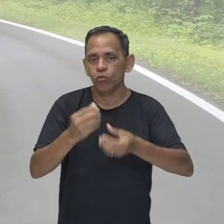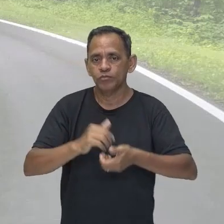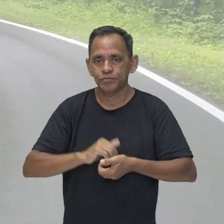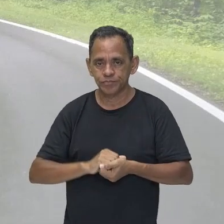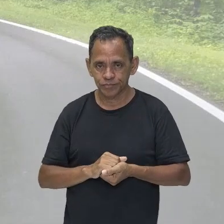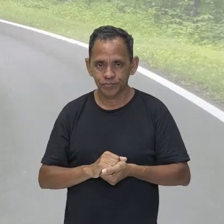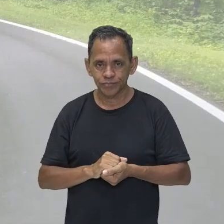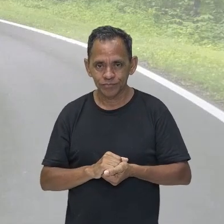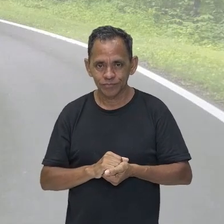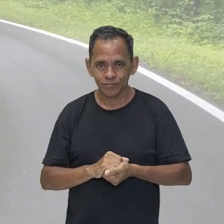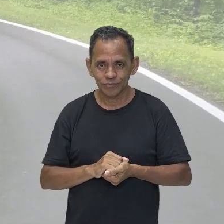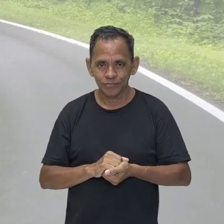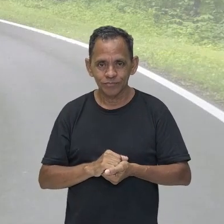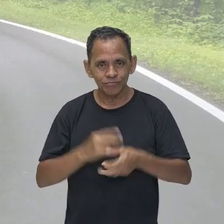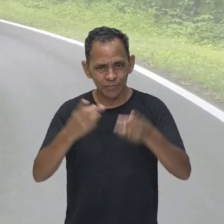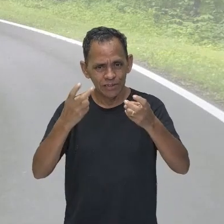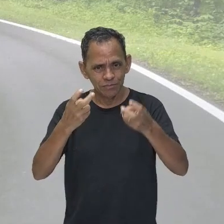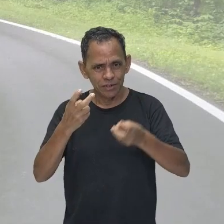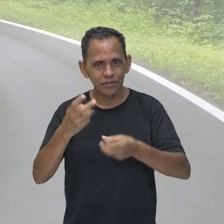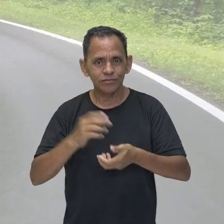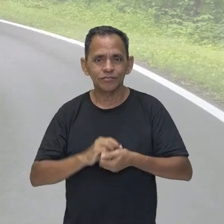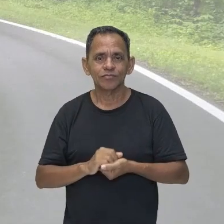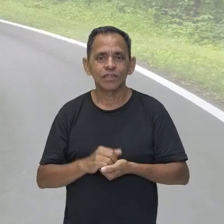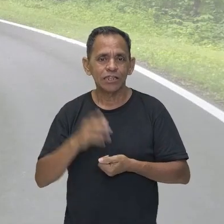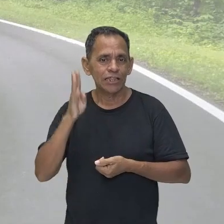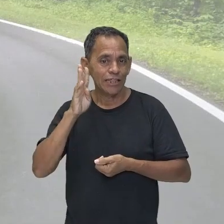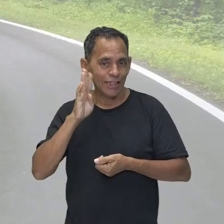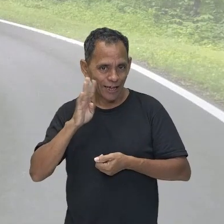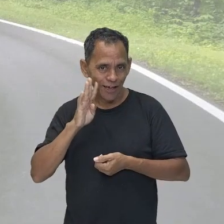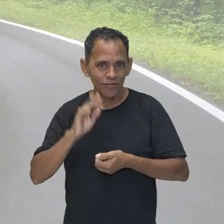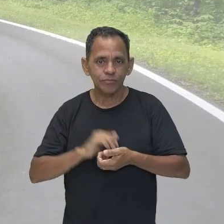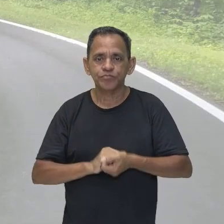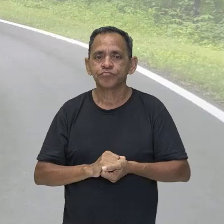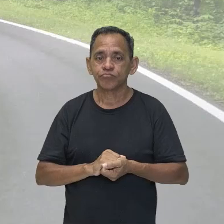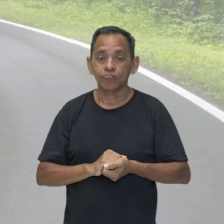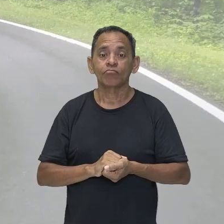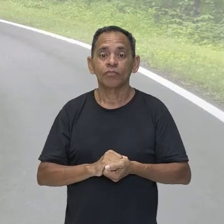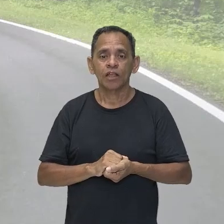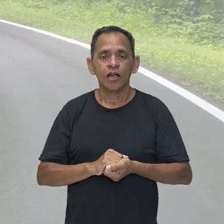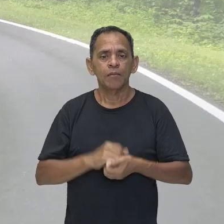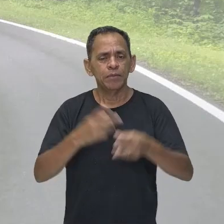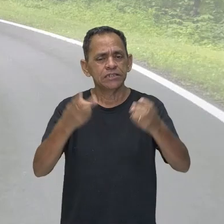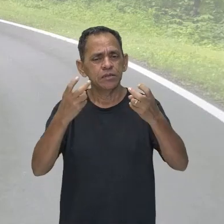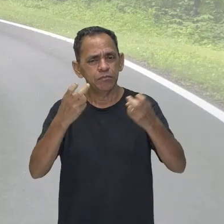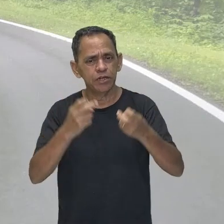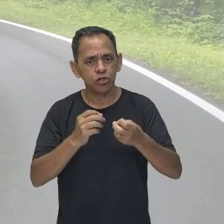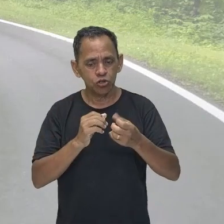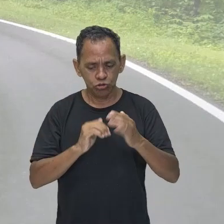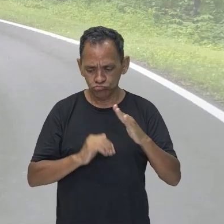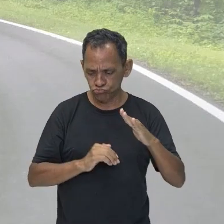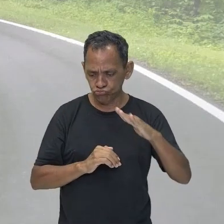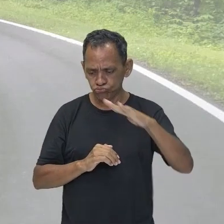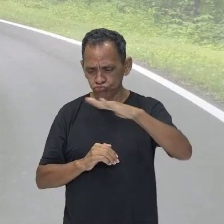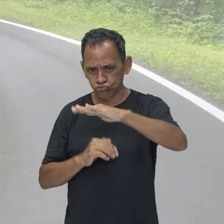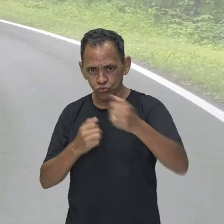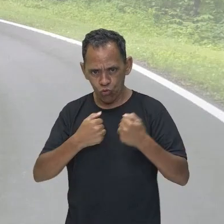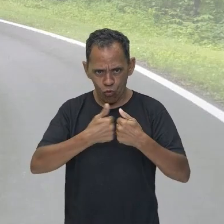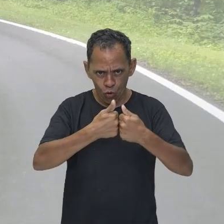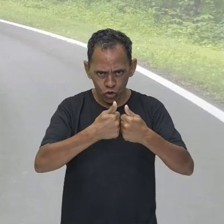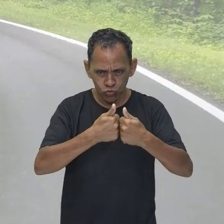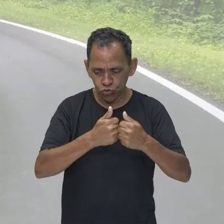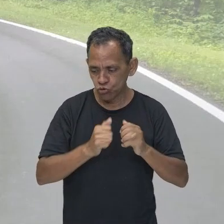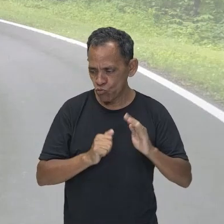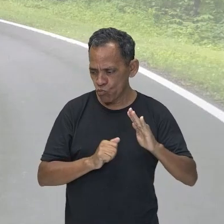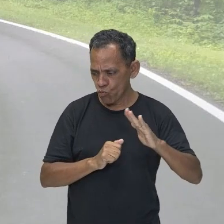Bacana, né? Tu percebeu aí que a trajetória do veículo mudou, tá? Dá só uma olhada aí para mim, ó, nessa trajetória.